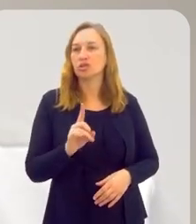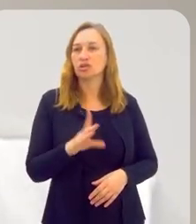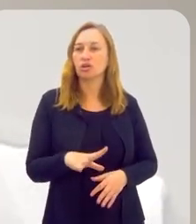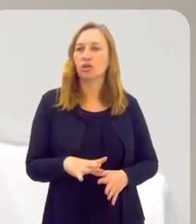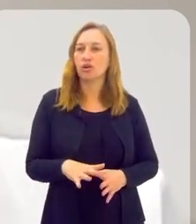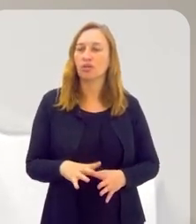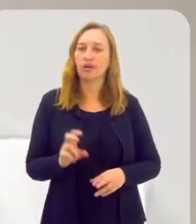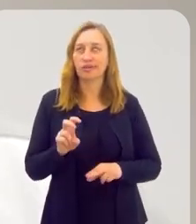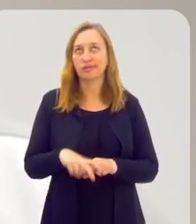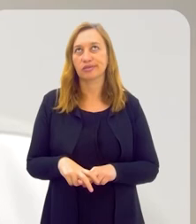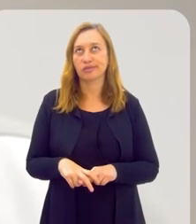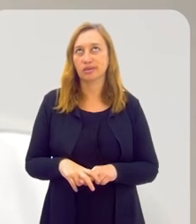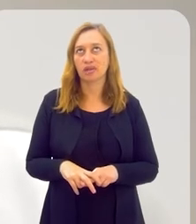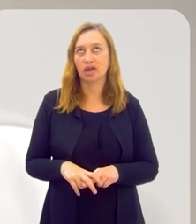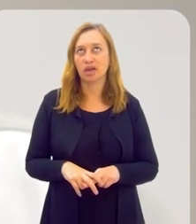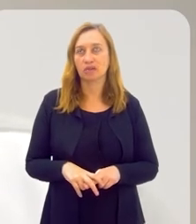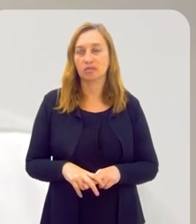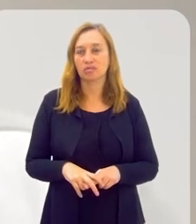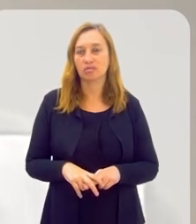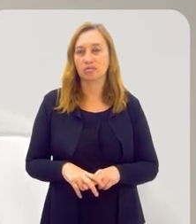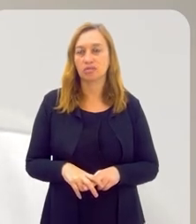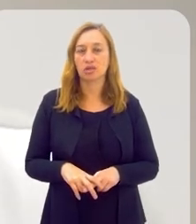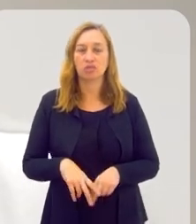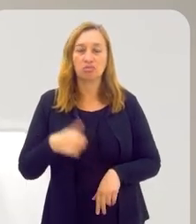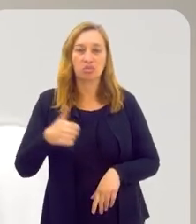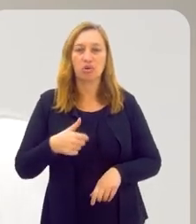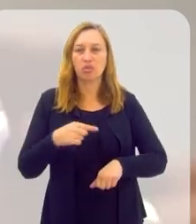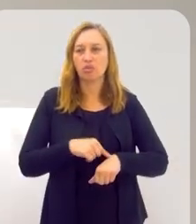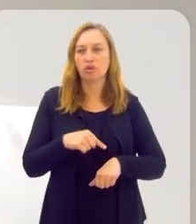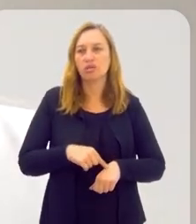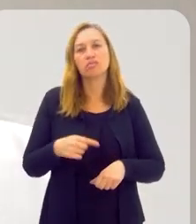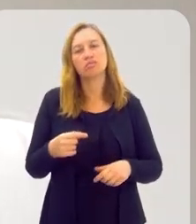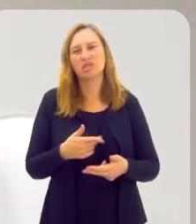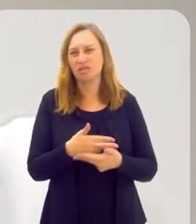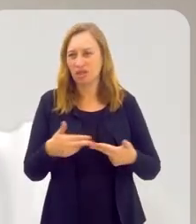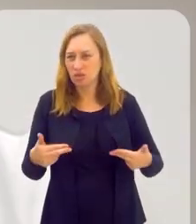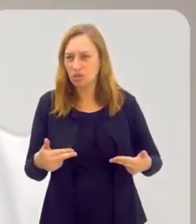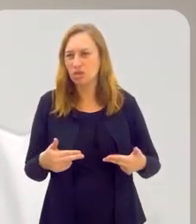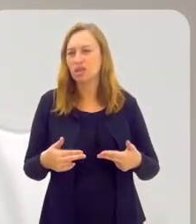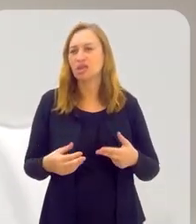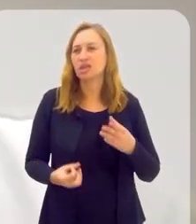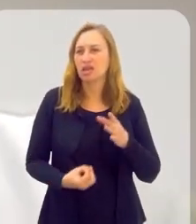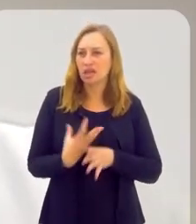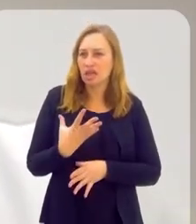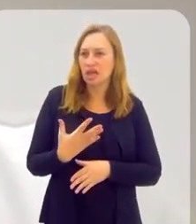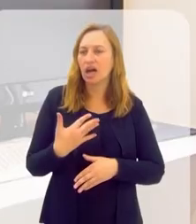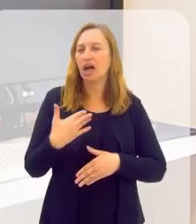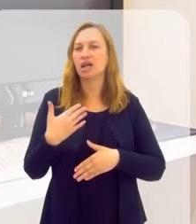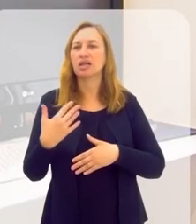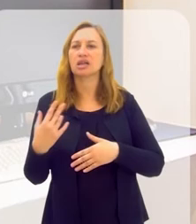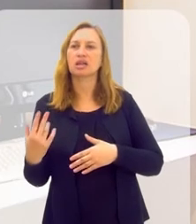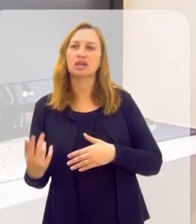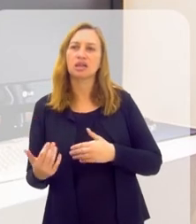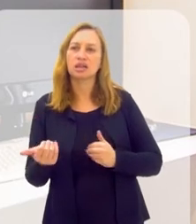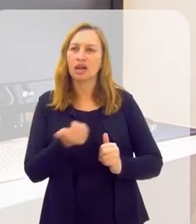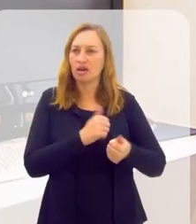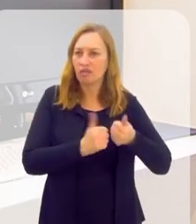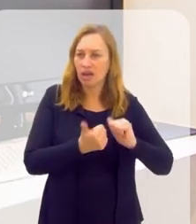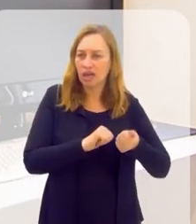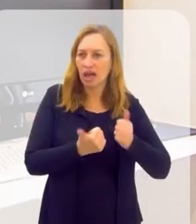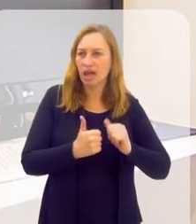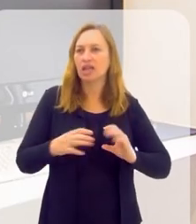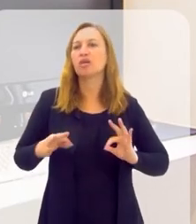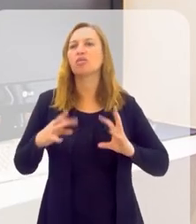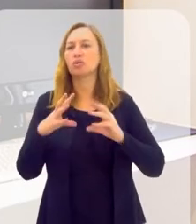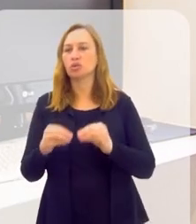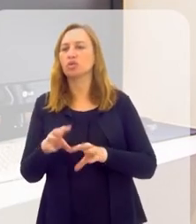basta ficarmos sentados à sombra desse primeiro sucesso, porque ainda assim, tendo sido avaliada como muito